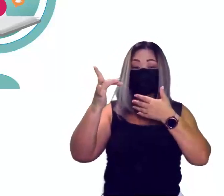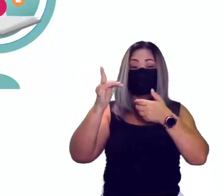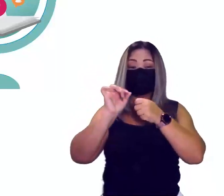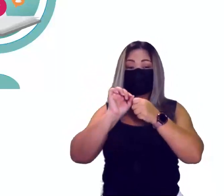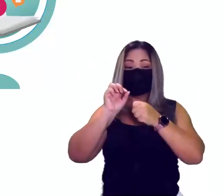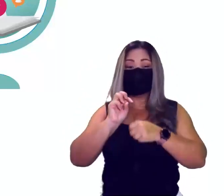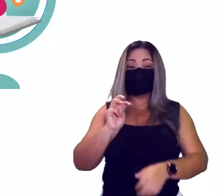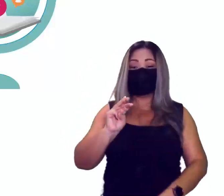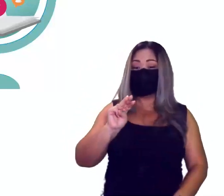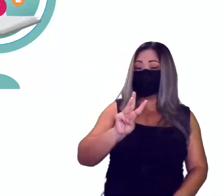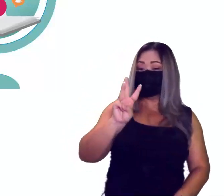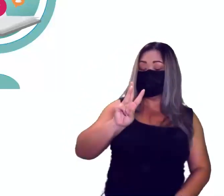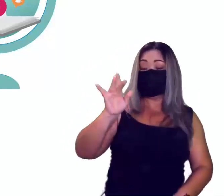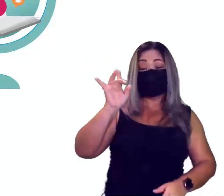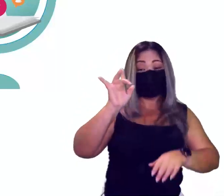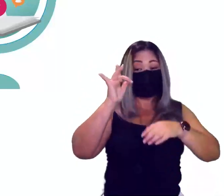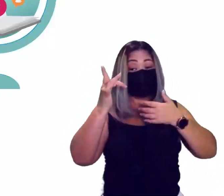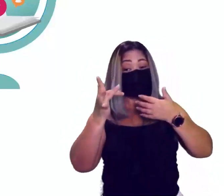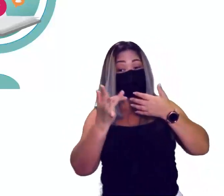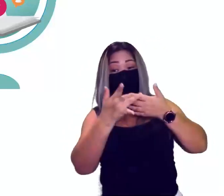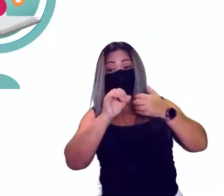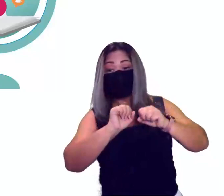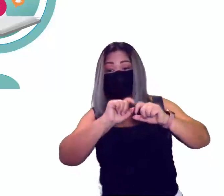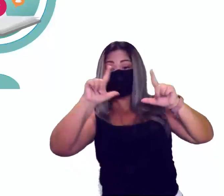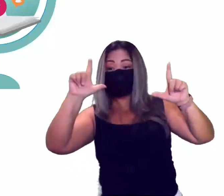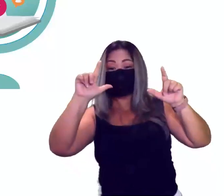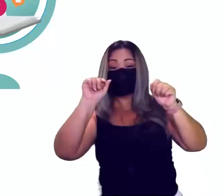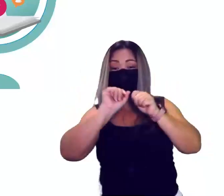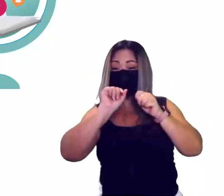Mundo Educação, tá? Leia para